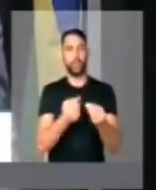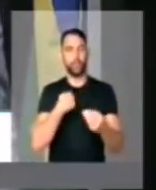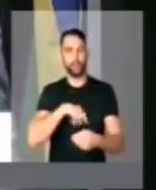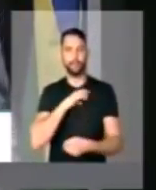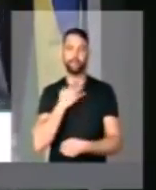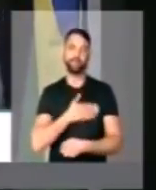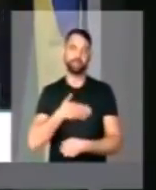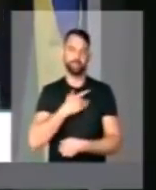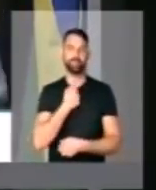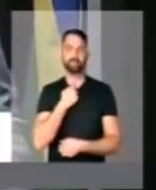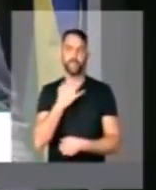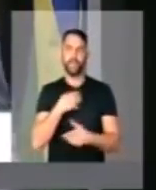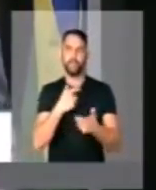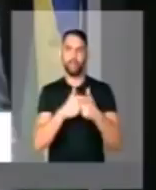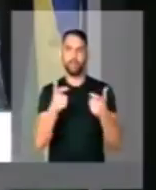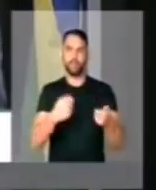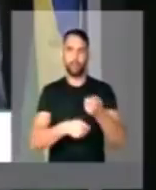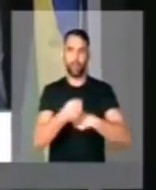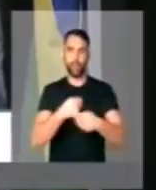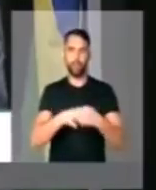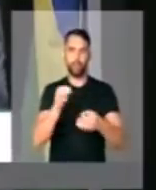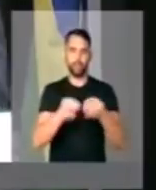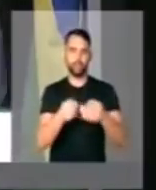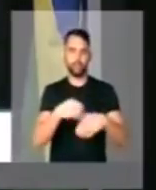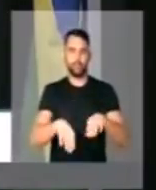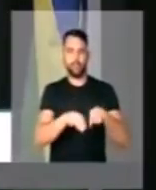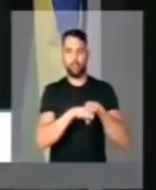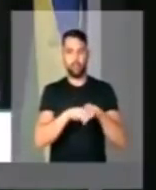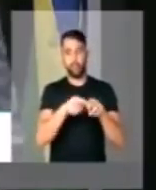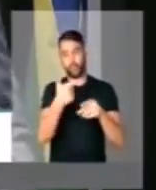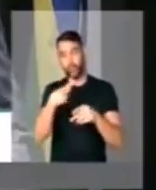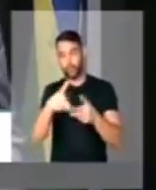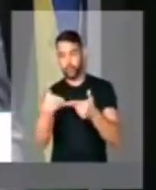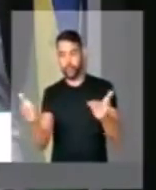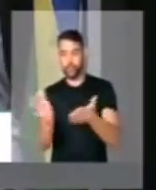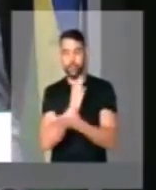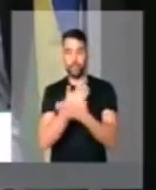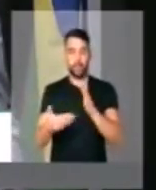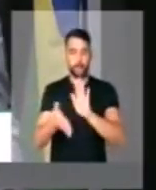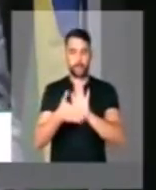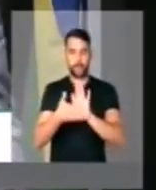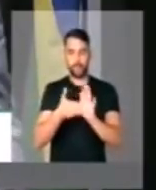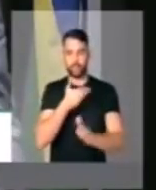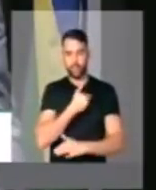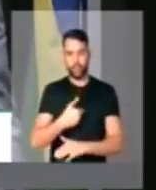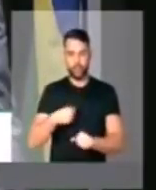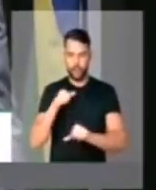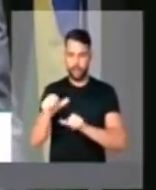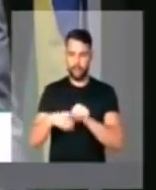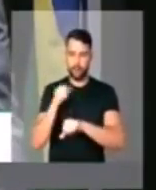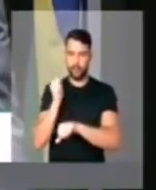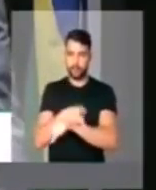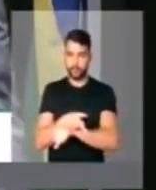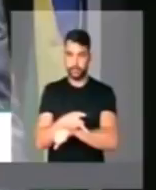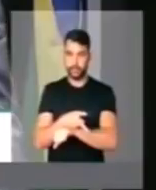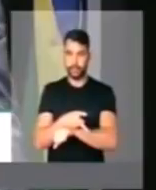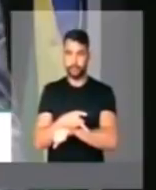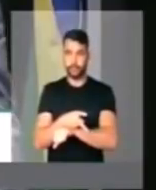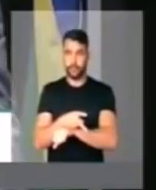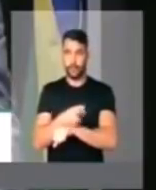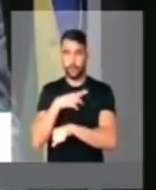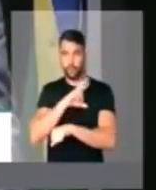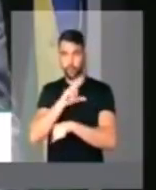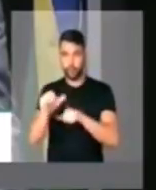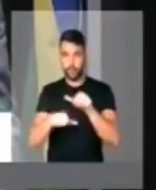que nós gostaríamos, que era o crescimento econômico e a justiça social. Por outro lado, existe uma proposta do governo de reforma da Previdência. E o